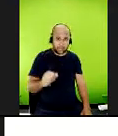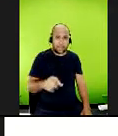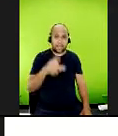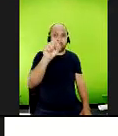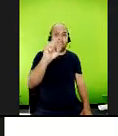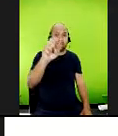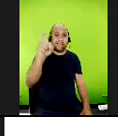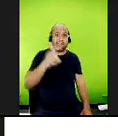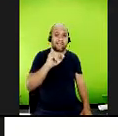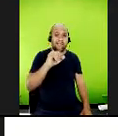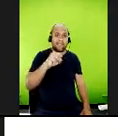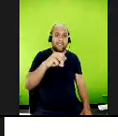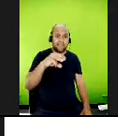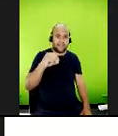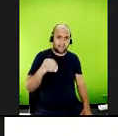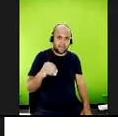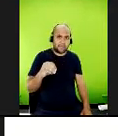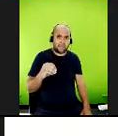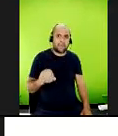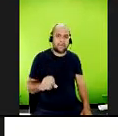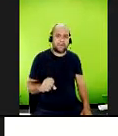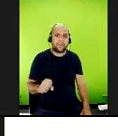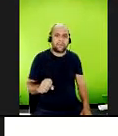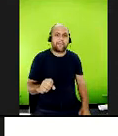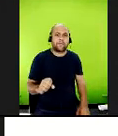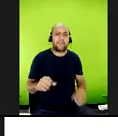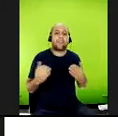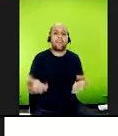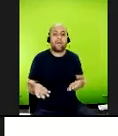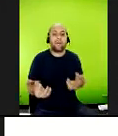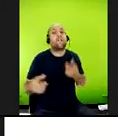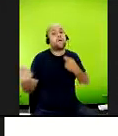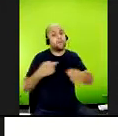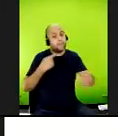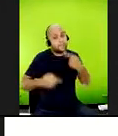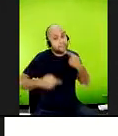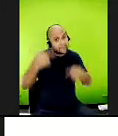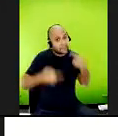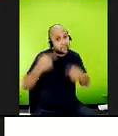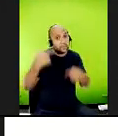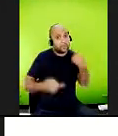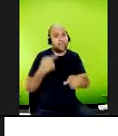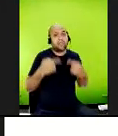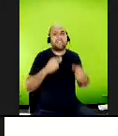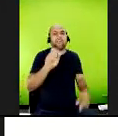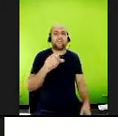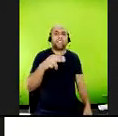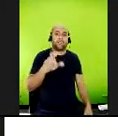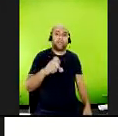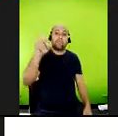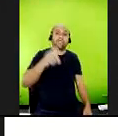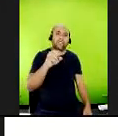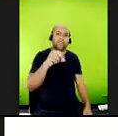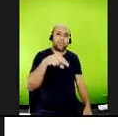sexo que eu mais forte adivinha qual que todo mundo acha né então isso é uma batalha do gênero hoje em dia xenofobia né